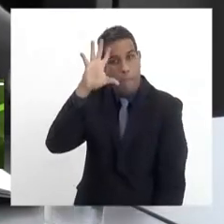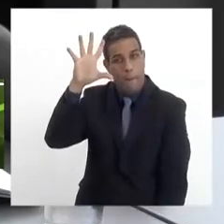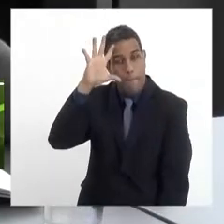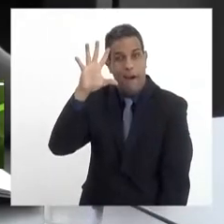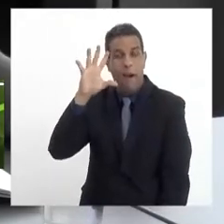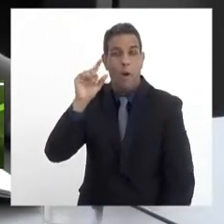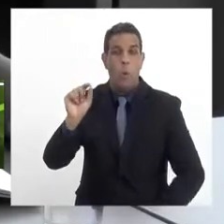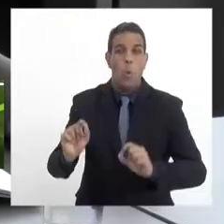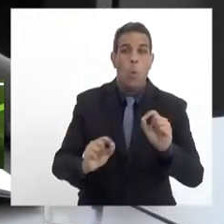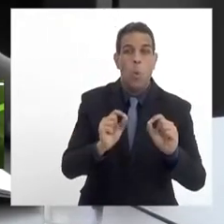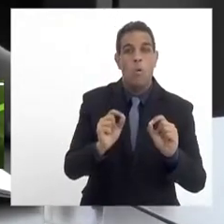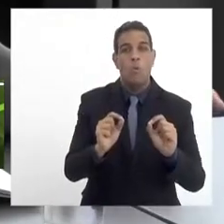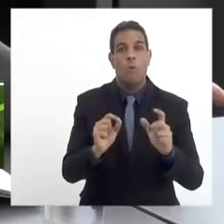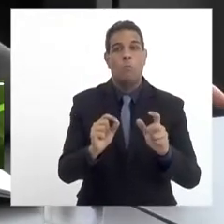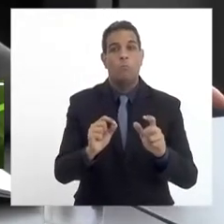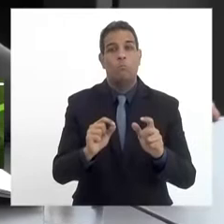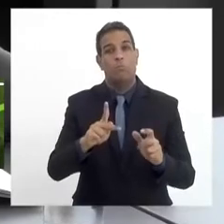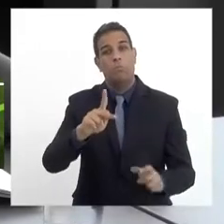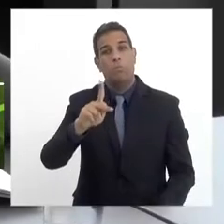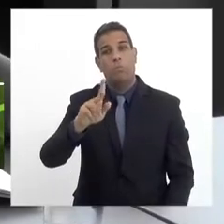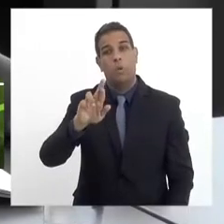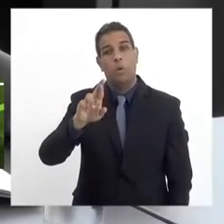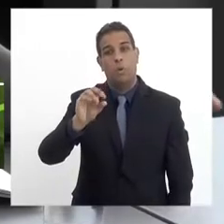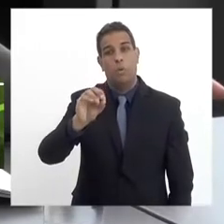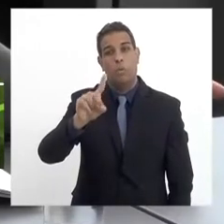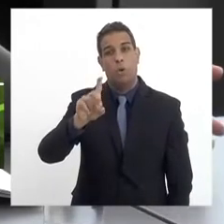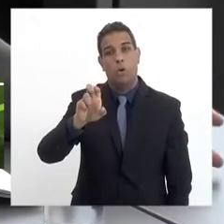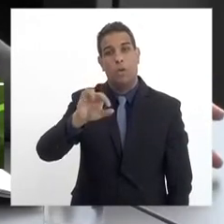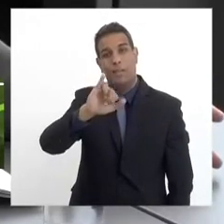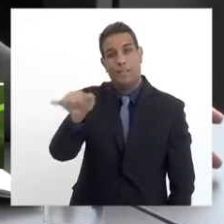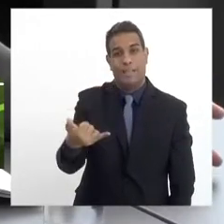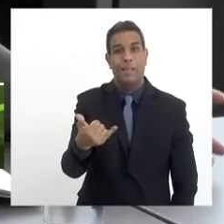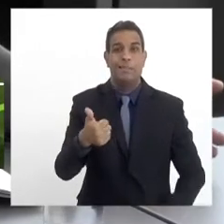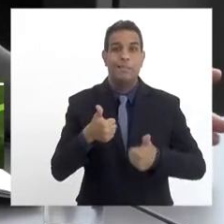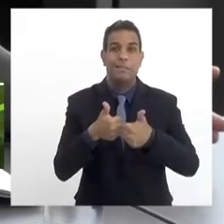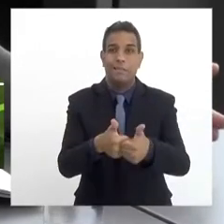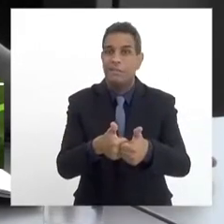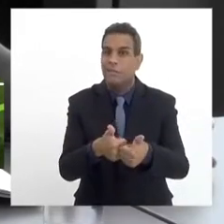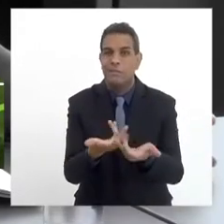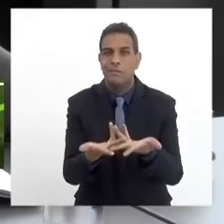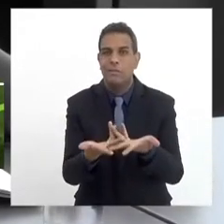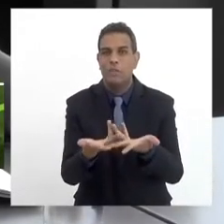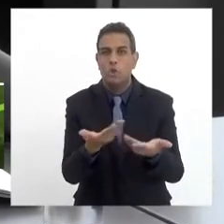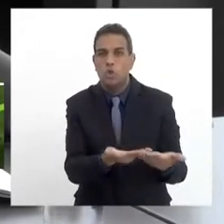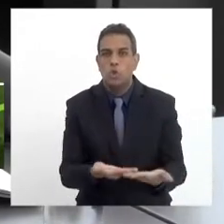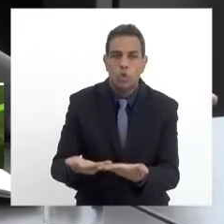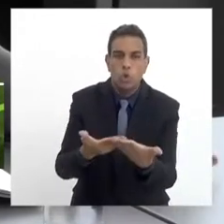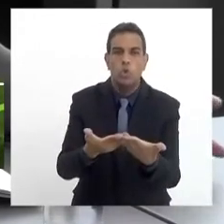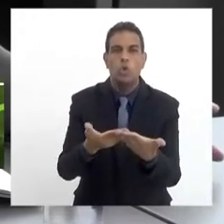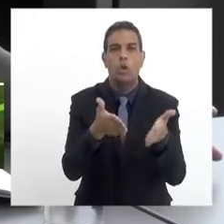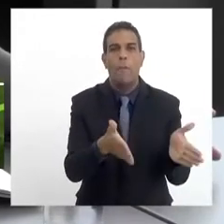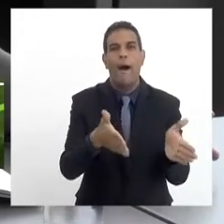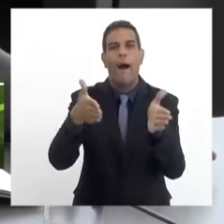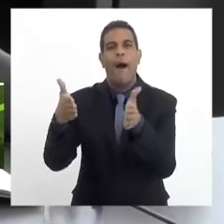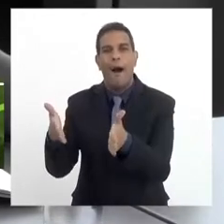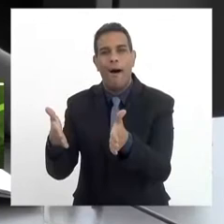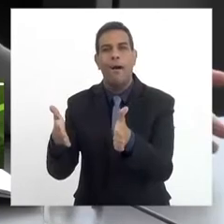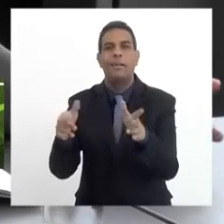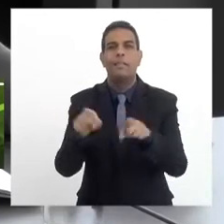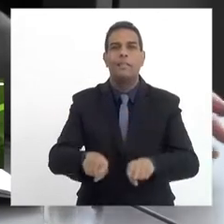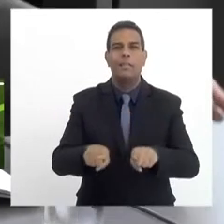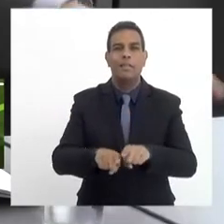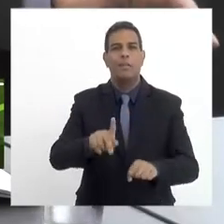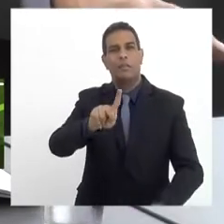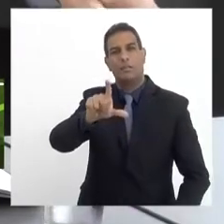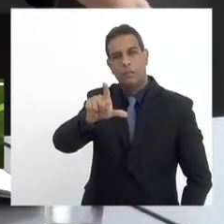fosse o Proderge. Foi cumprido, não se derrubou o veto, ele mandou o projeto. O